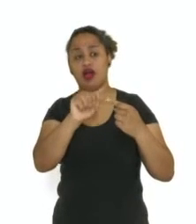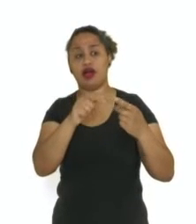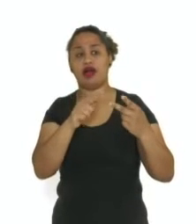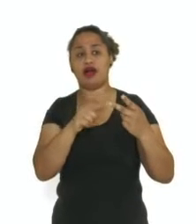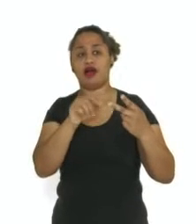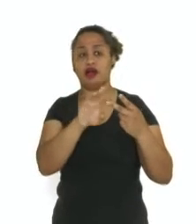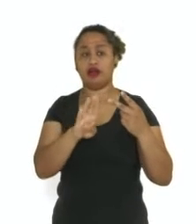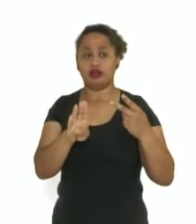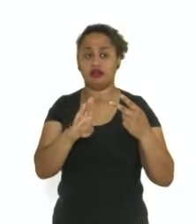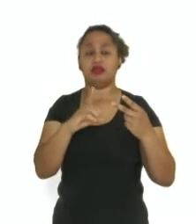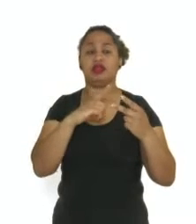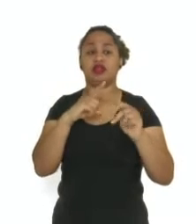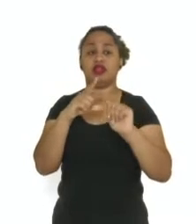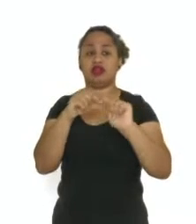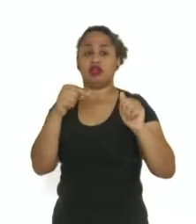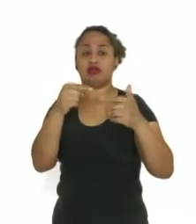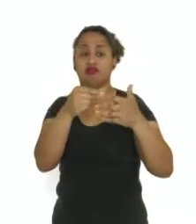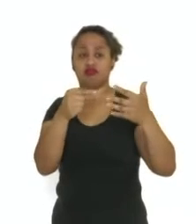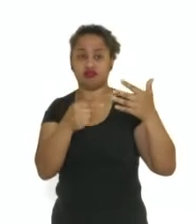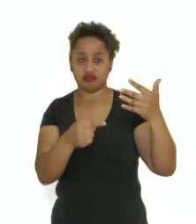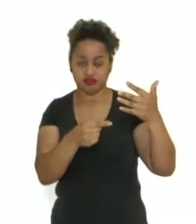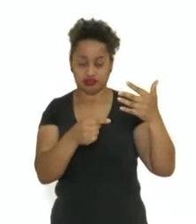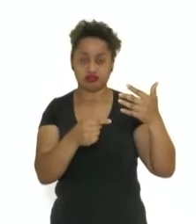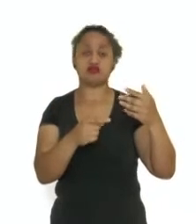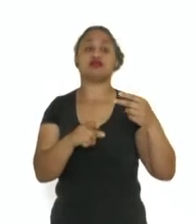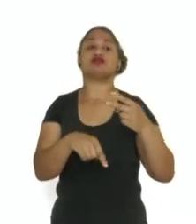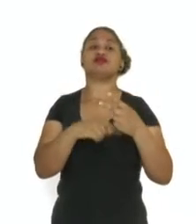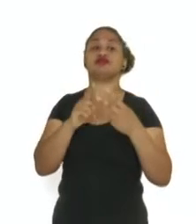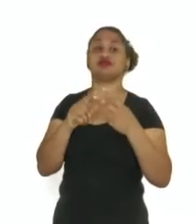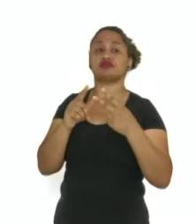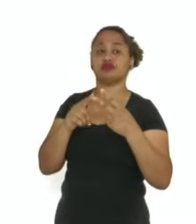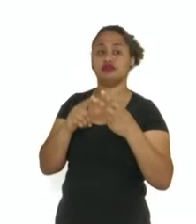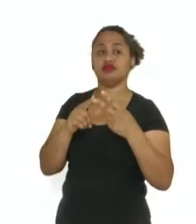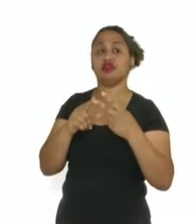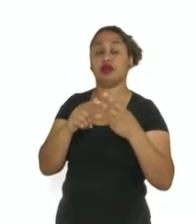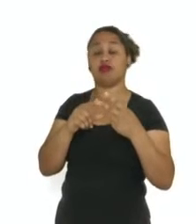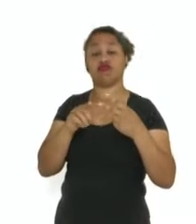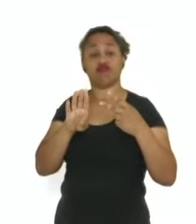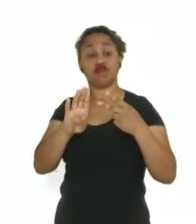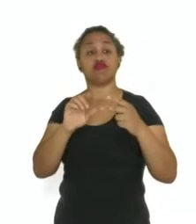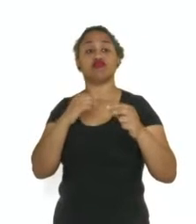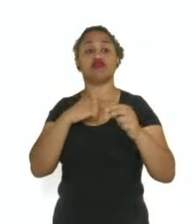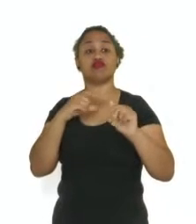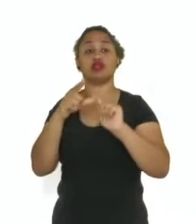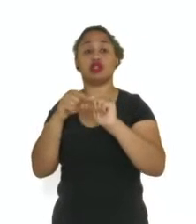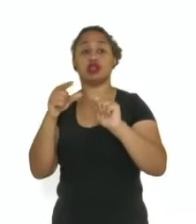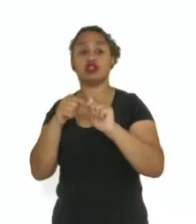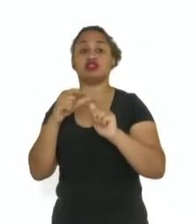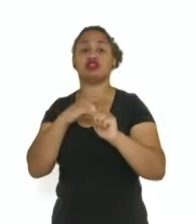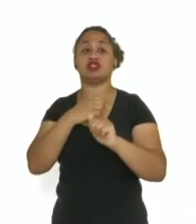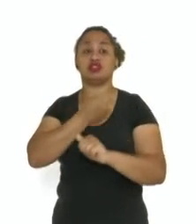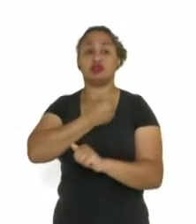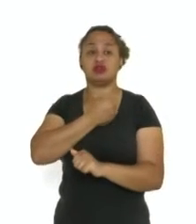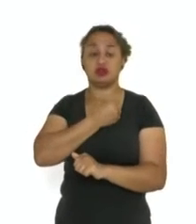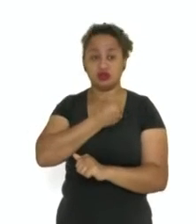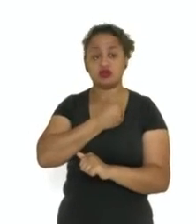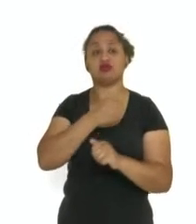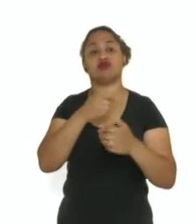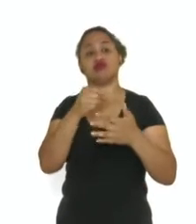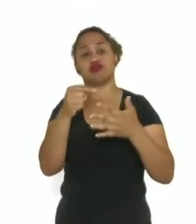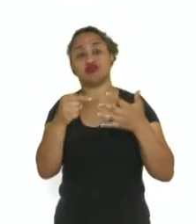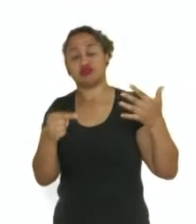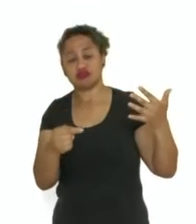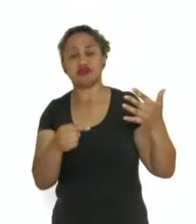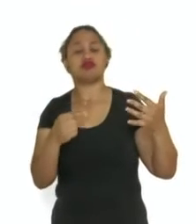tem artigo e incisos em numerais cardinais. Letra B, artigo com números cardinais e